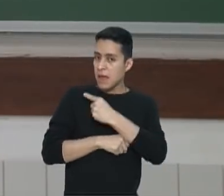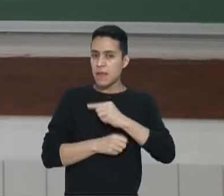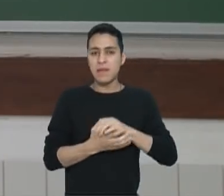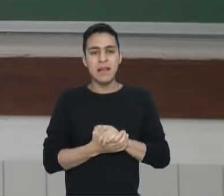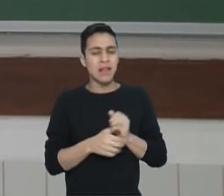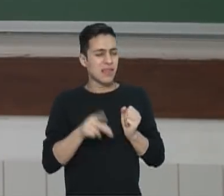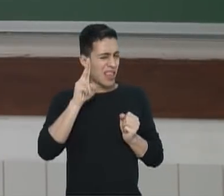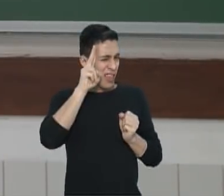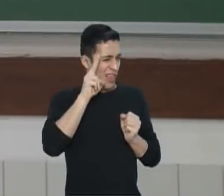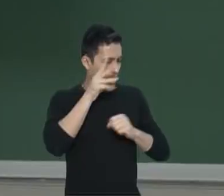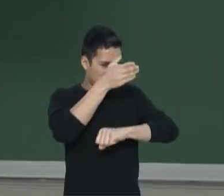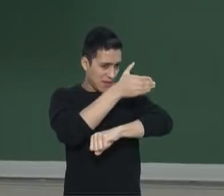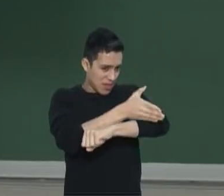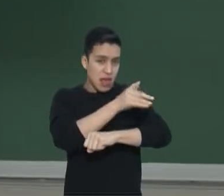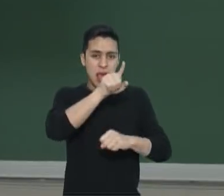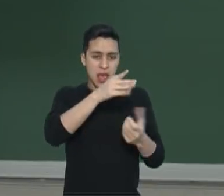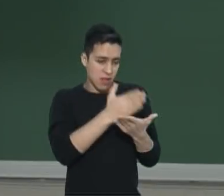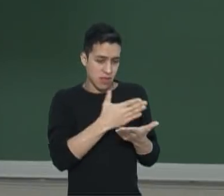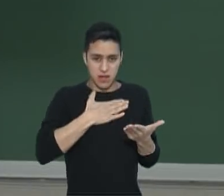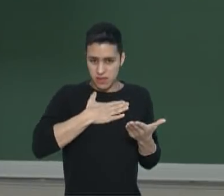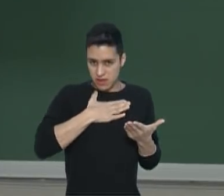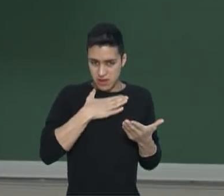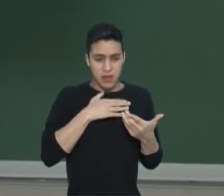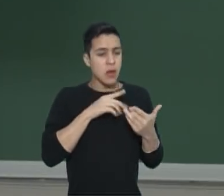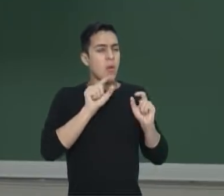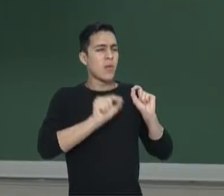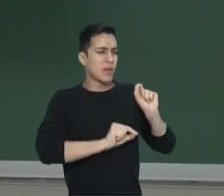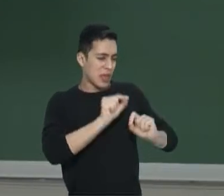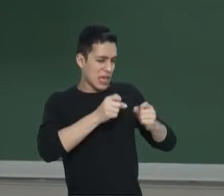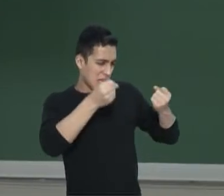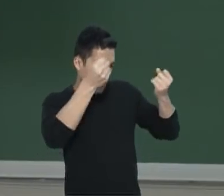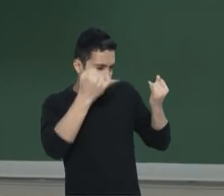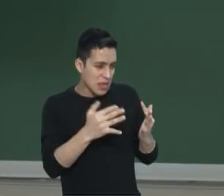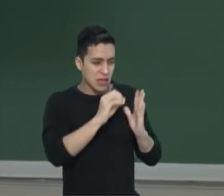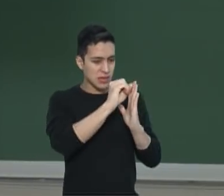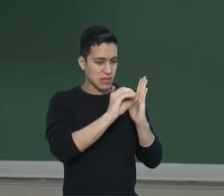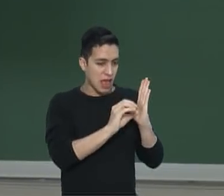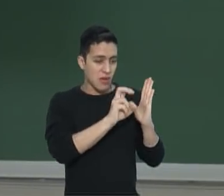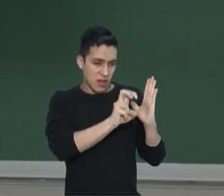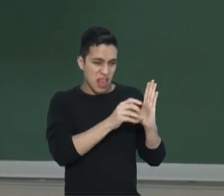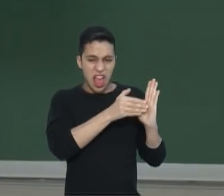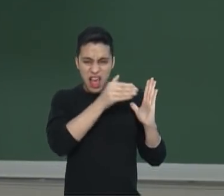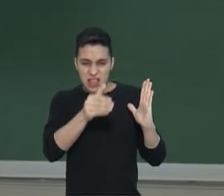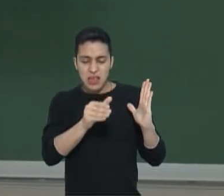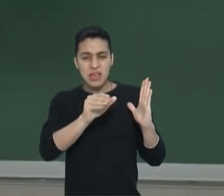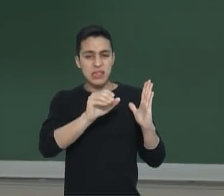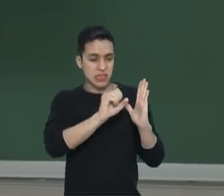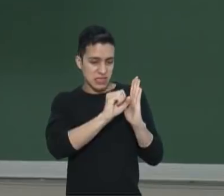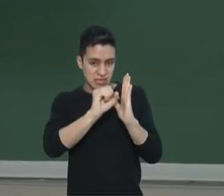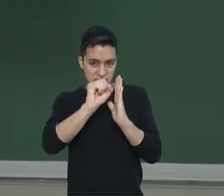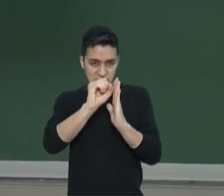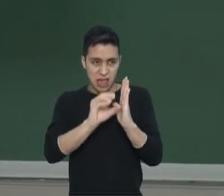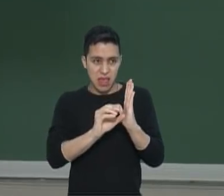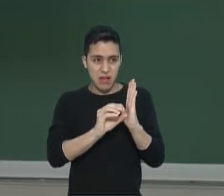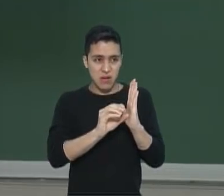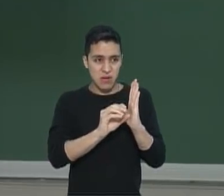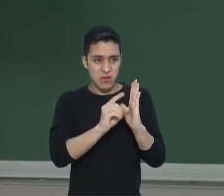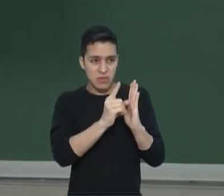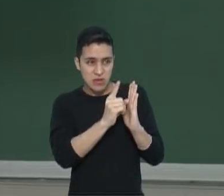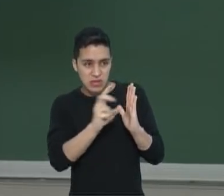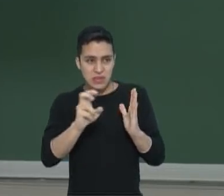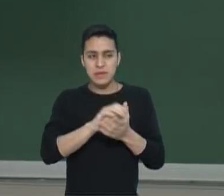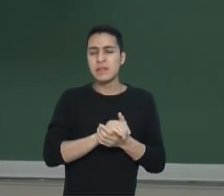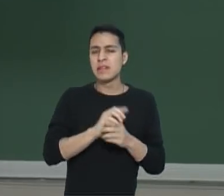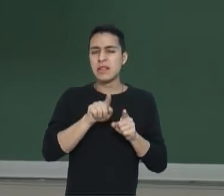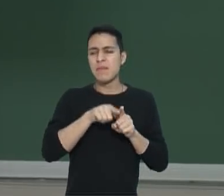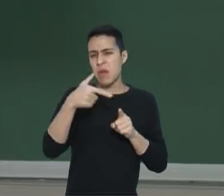aqui História Medieval, que é um livro meu, que trata também desde o século V ao século XV. A gente tem do Hilário